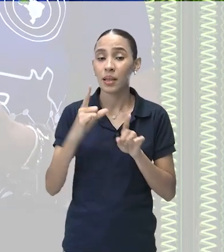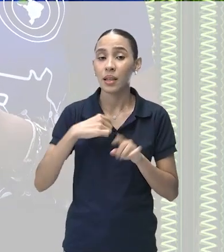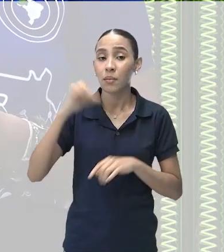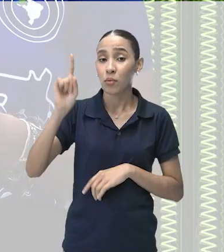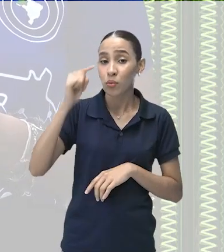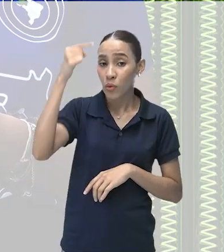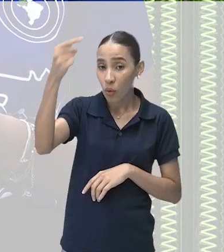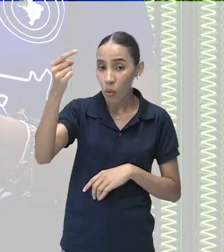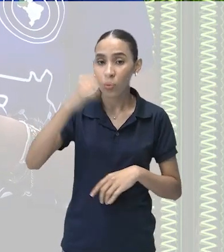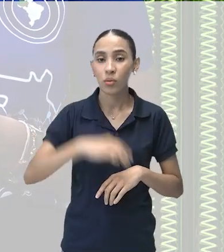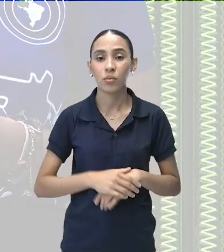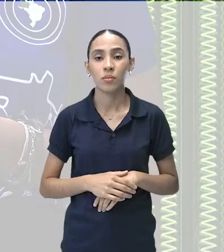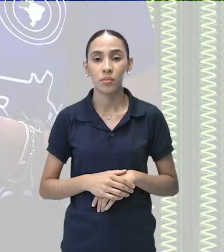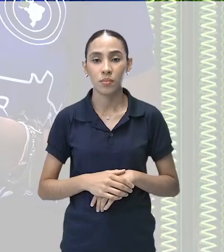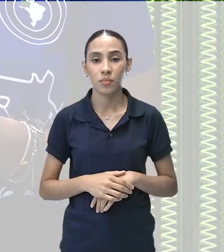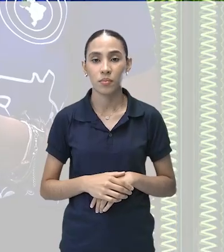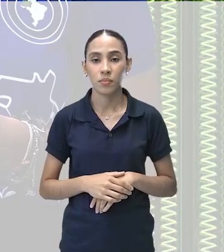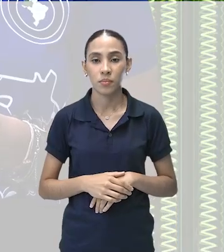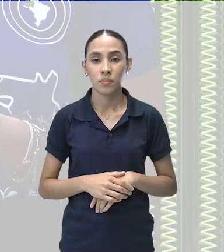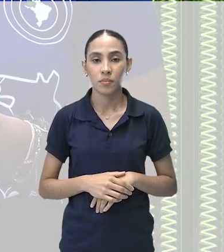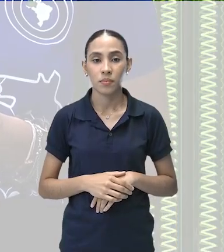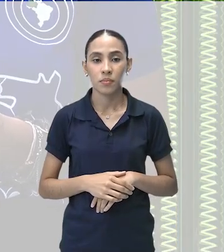outro experimento, que é